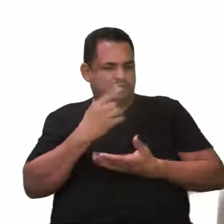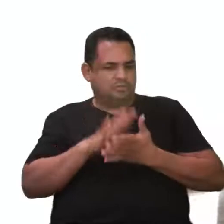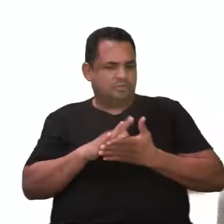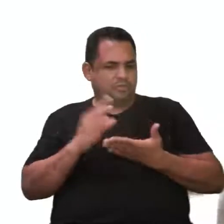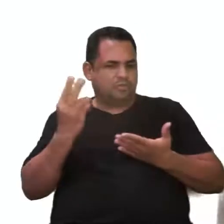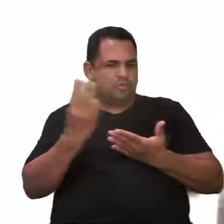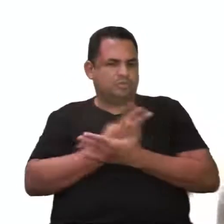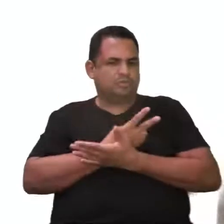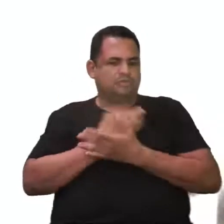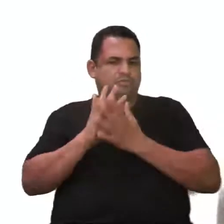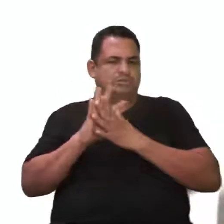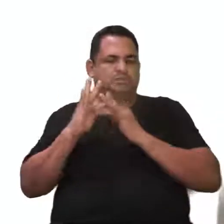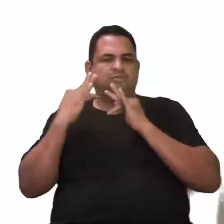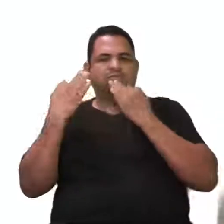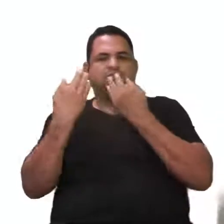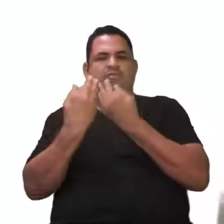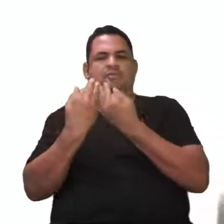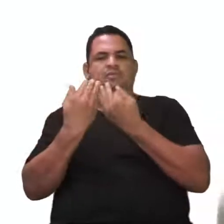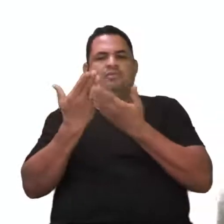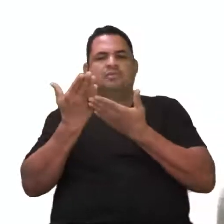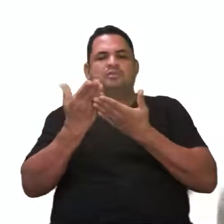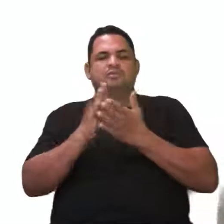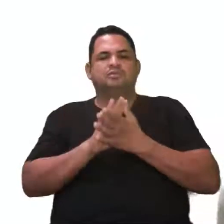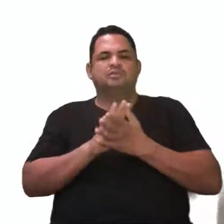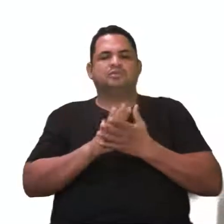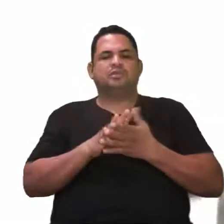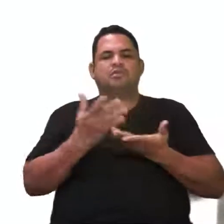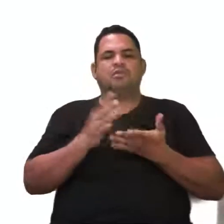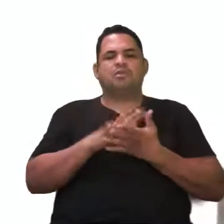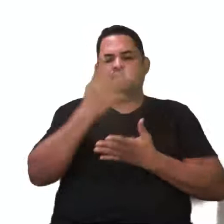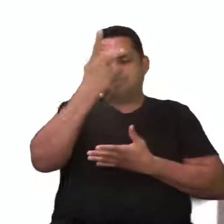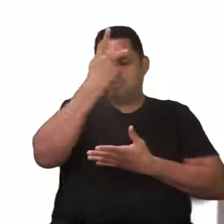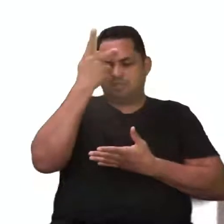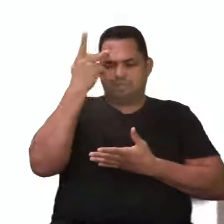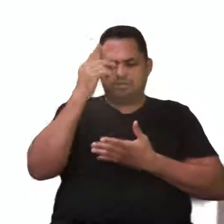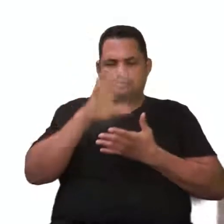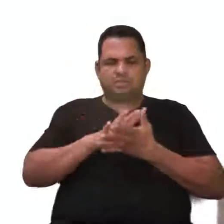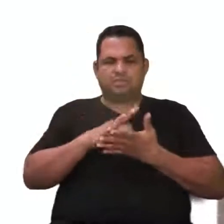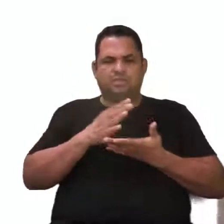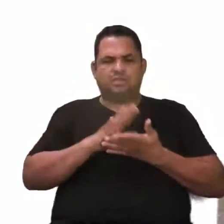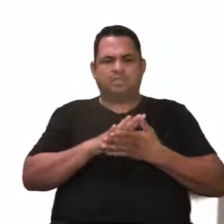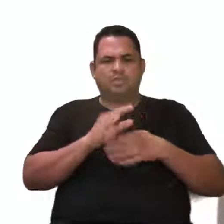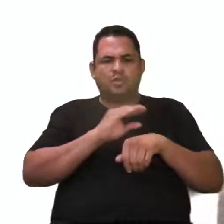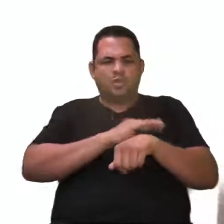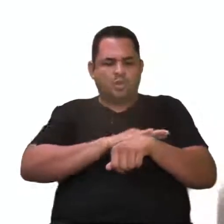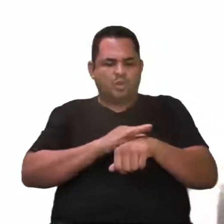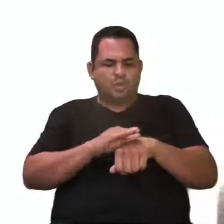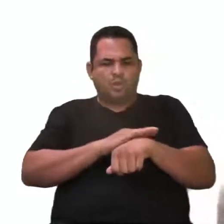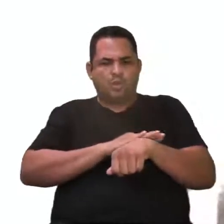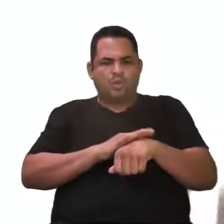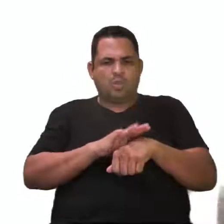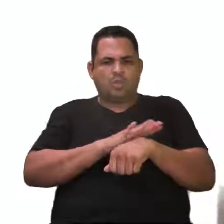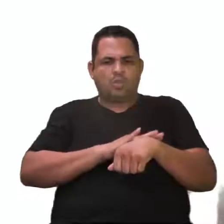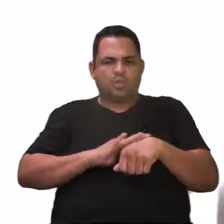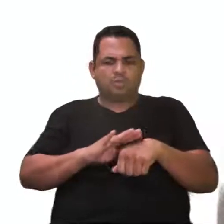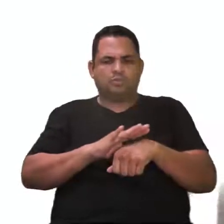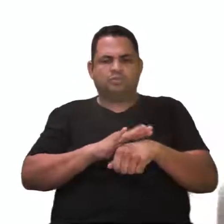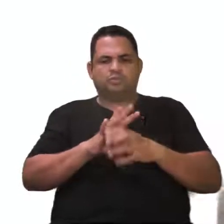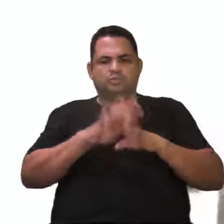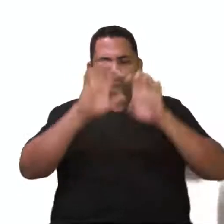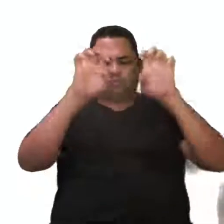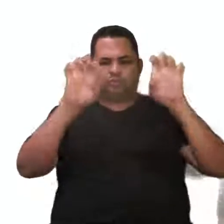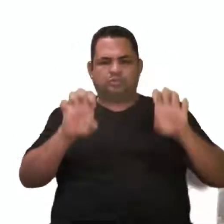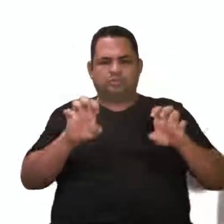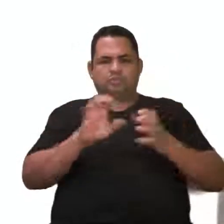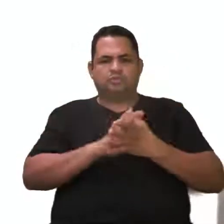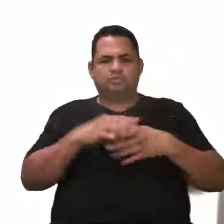um dos membros da sua família passou por um processo de inflamação numa estrutura terminal ali